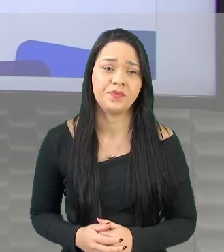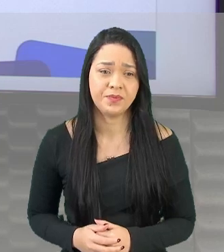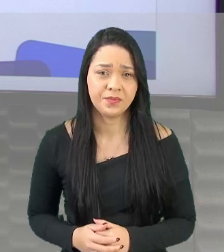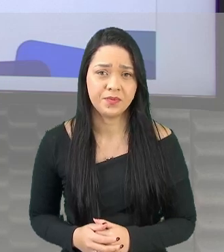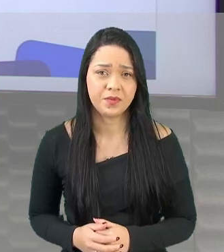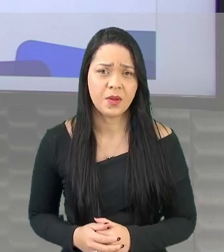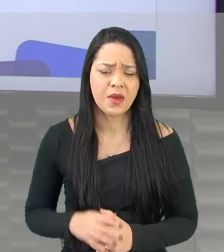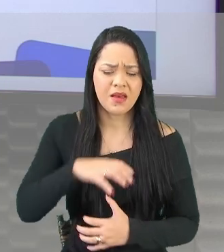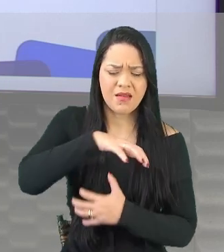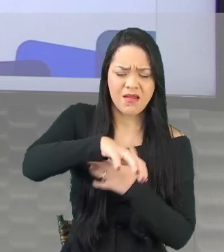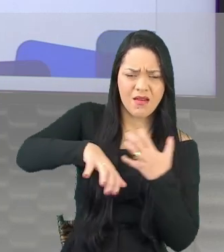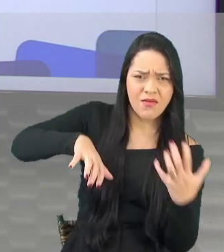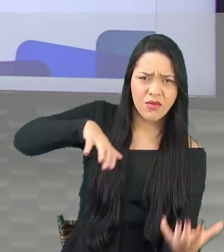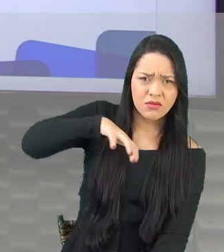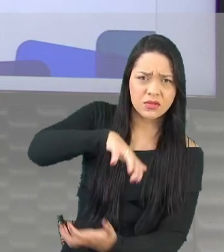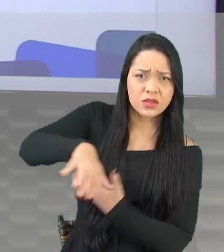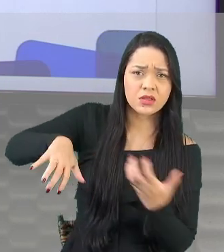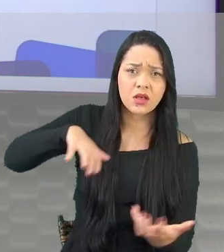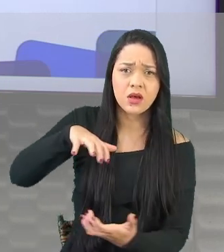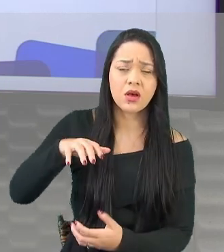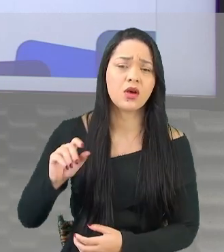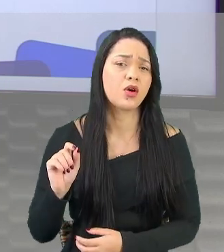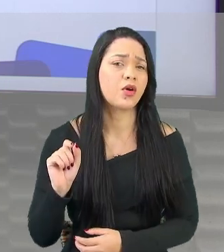E uma revolução que